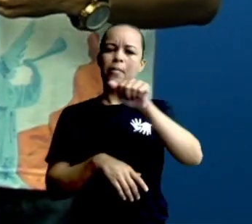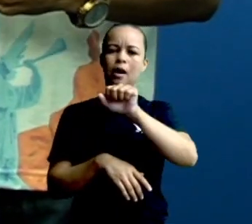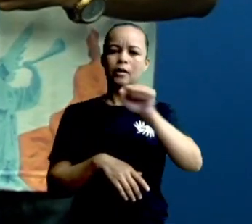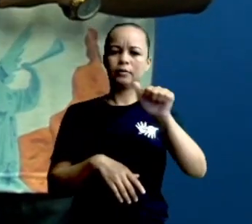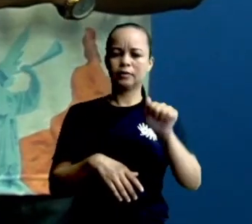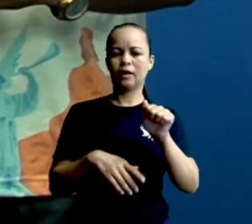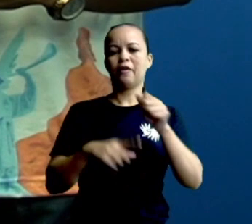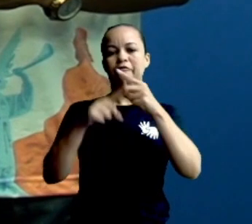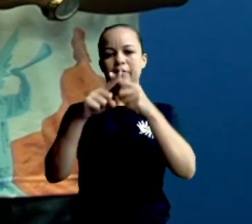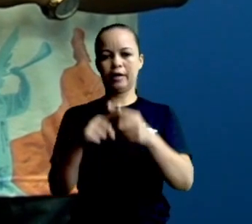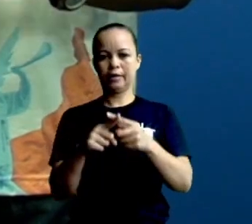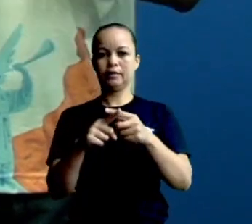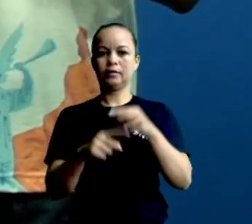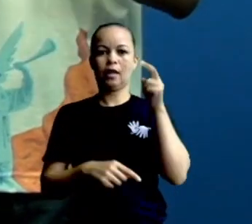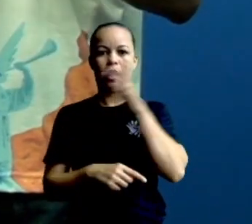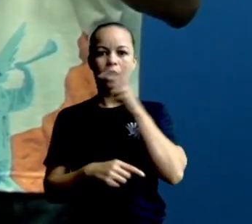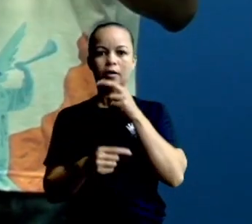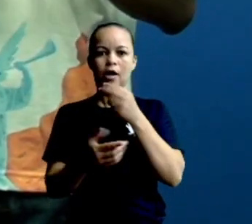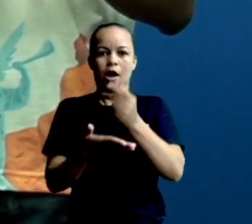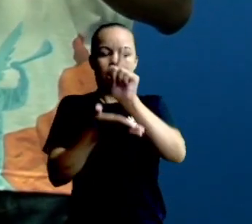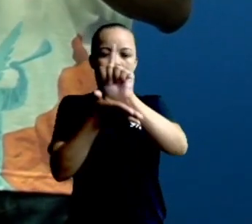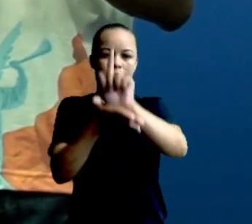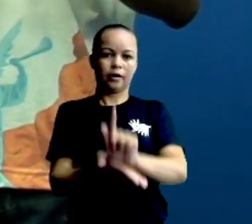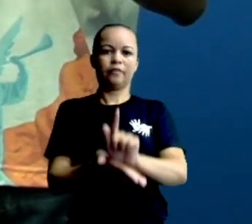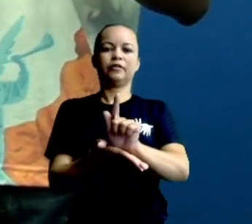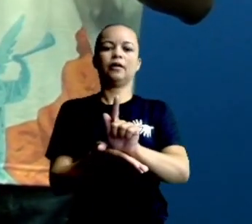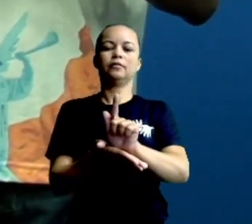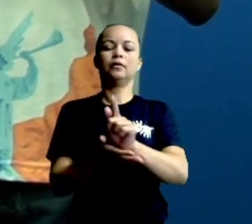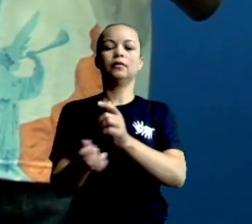vezes a gravidade. Então, força-peso.